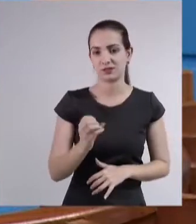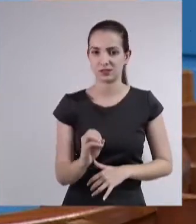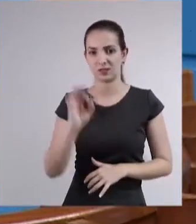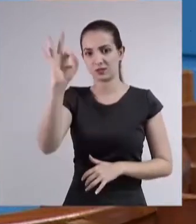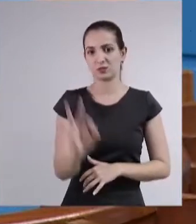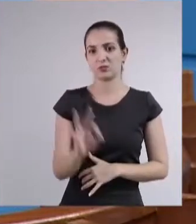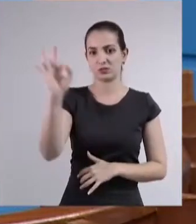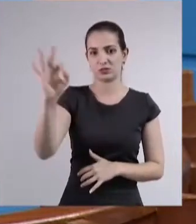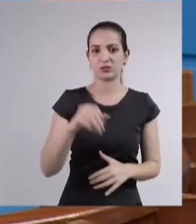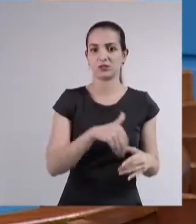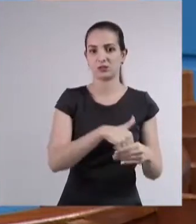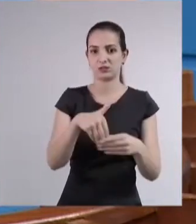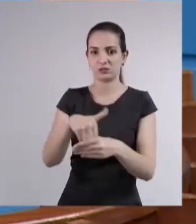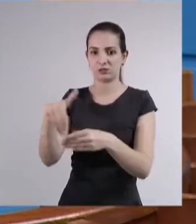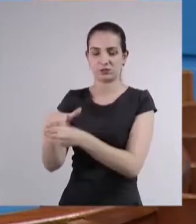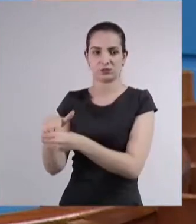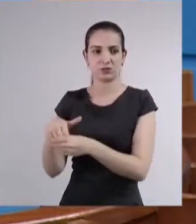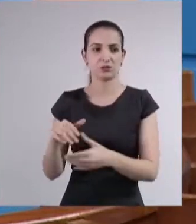votos.